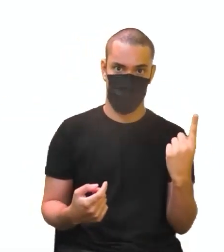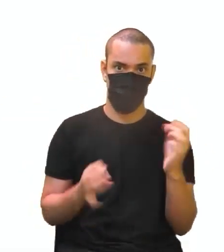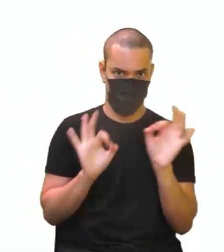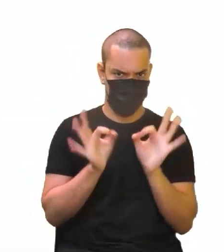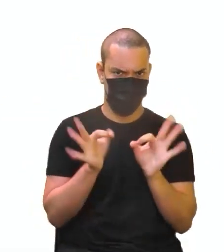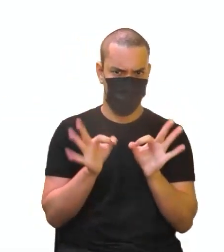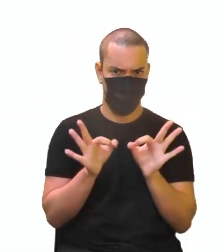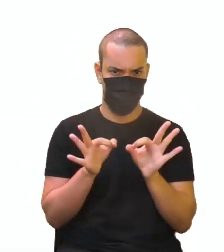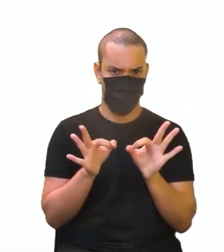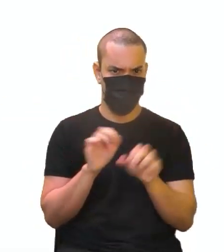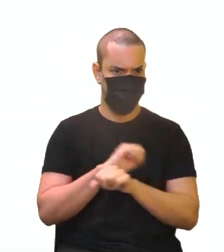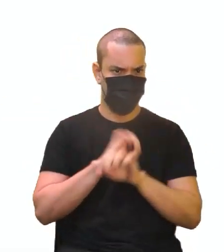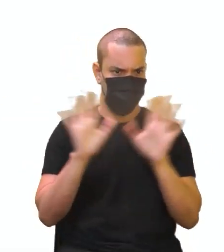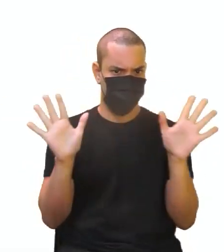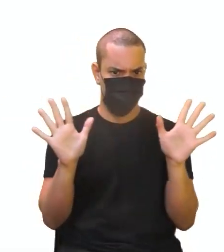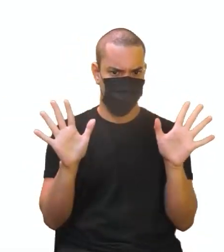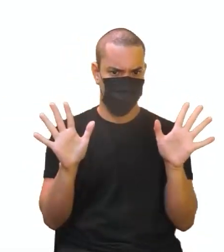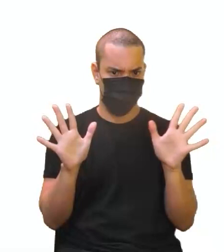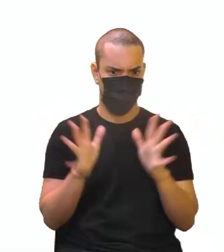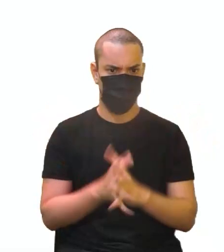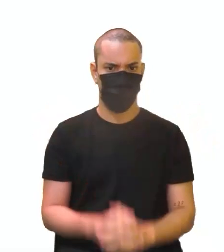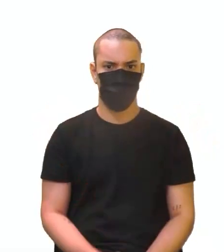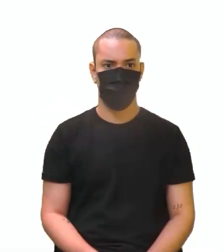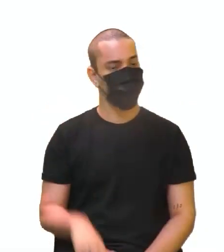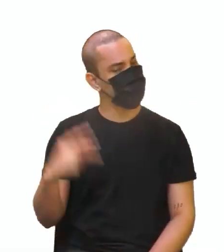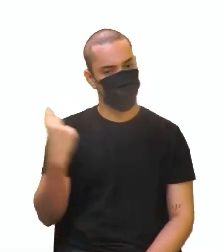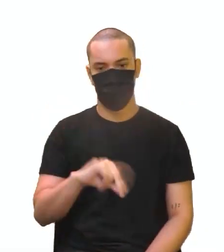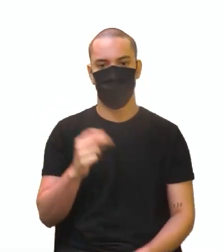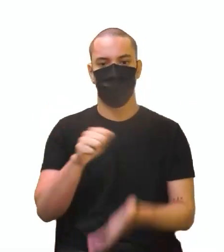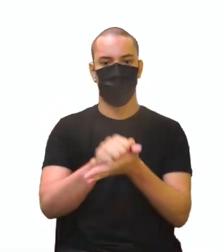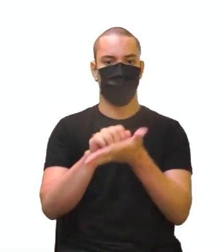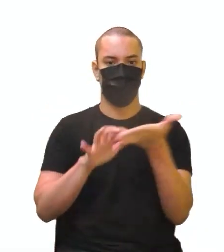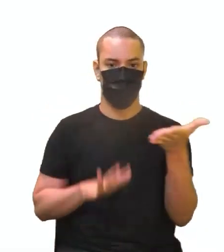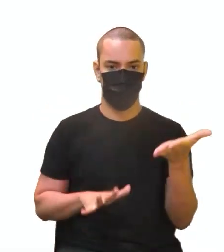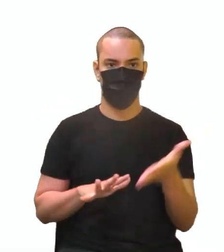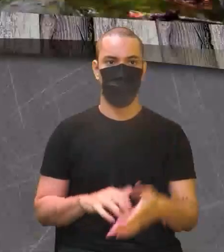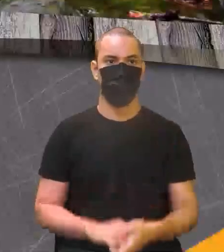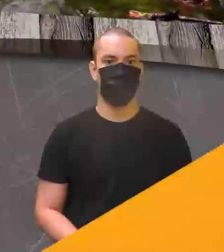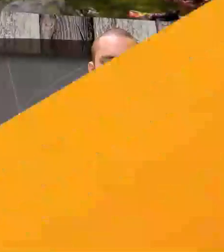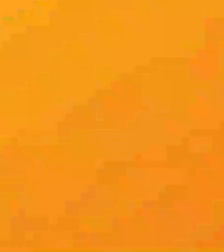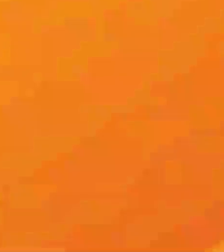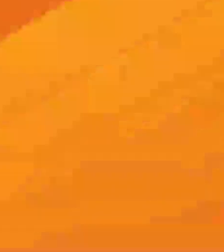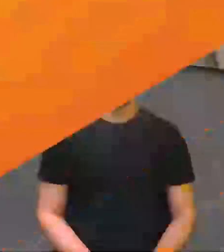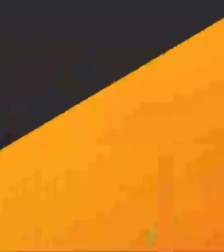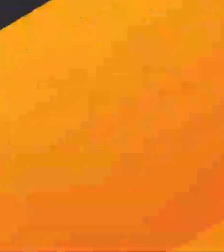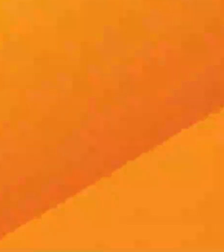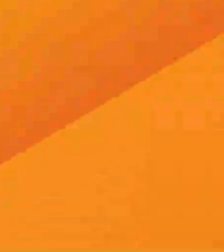bom? É isso aí, galera. Vamos para a nossa atividade. Se liga aí.